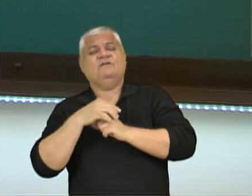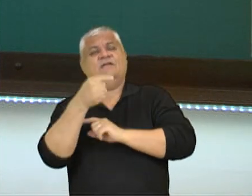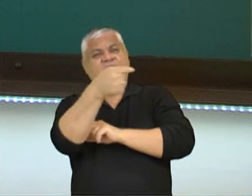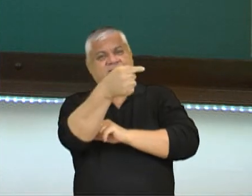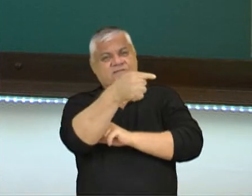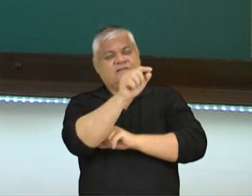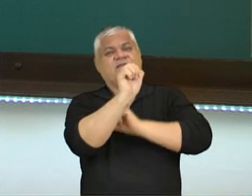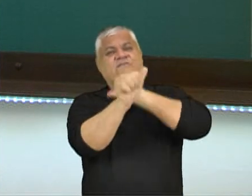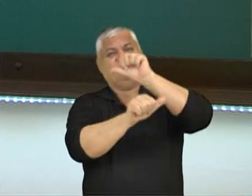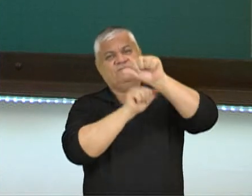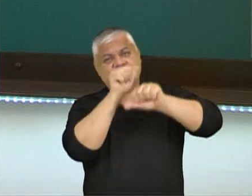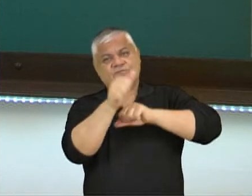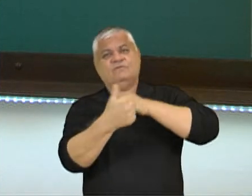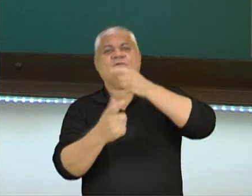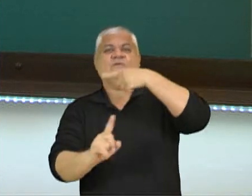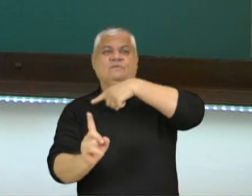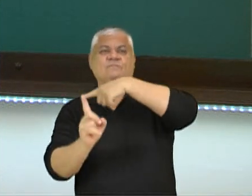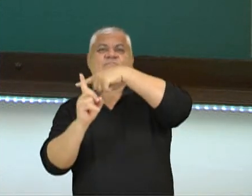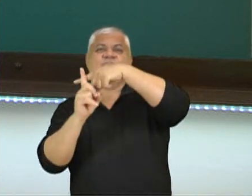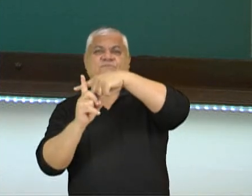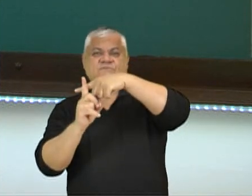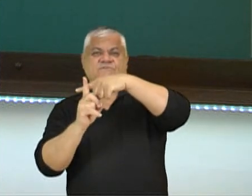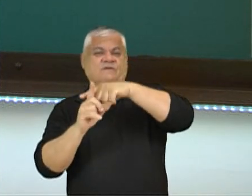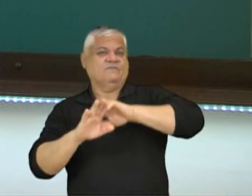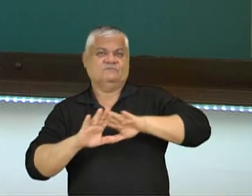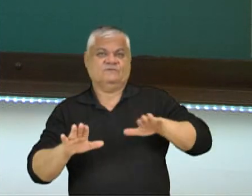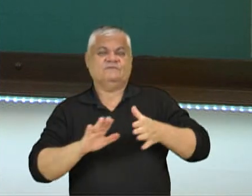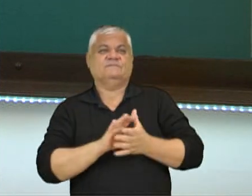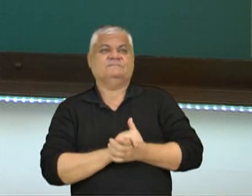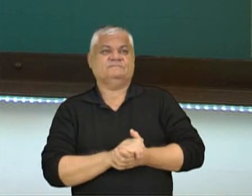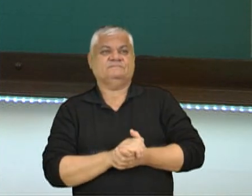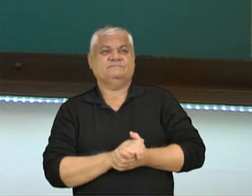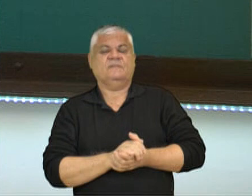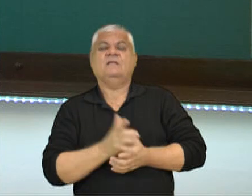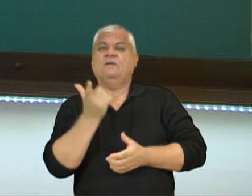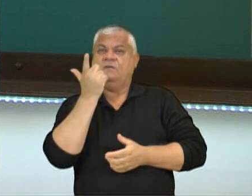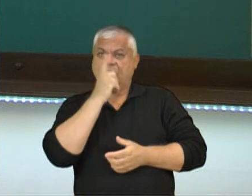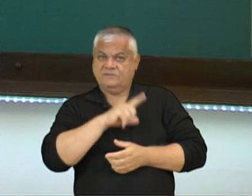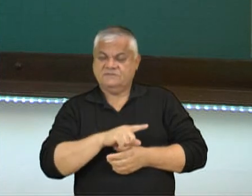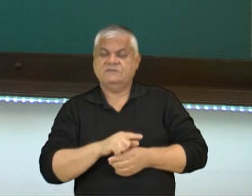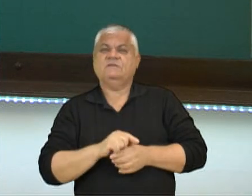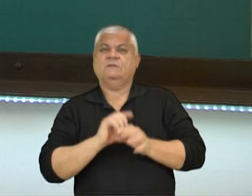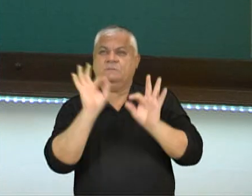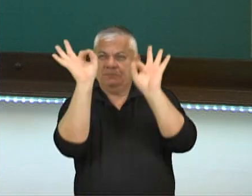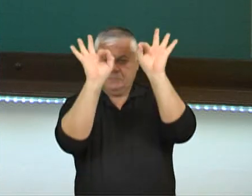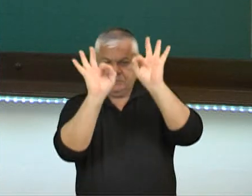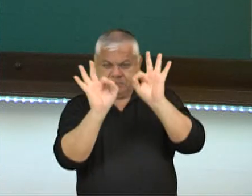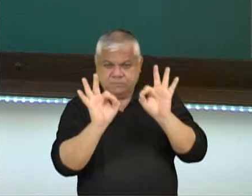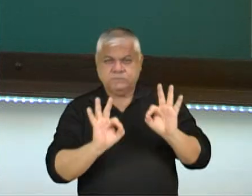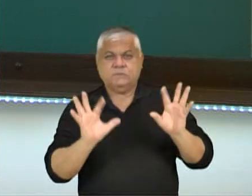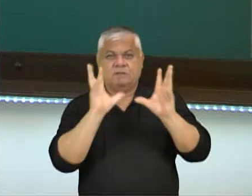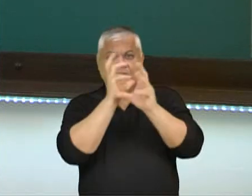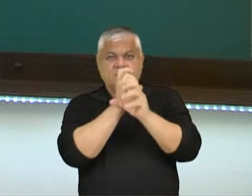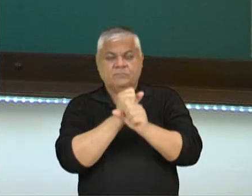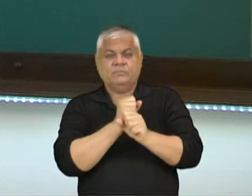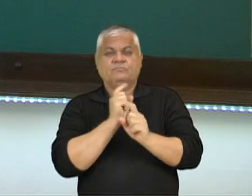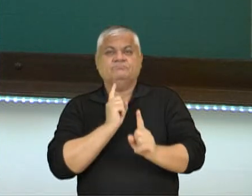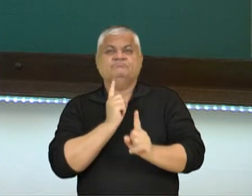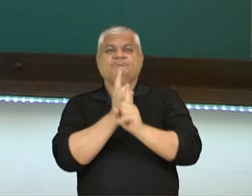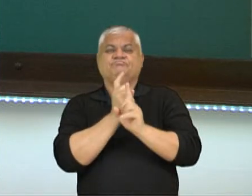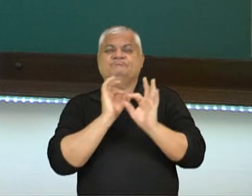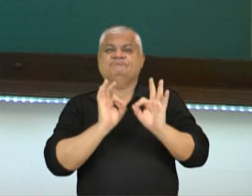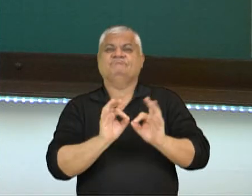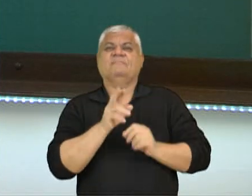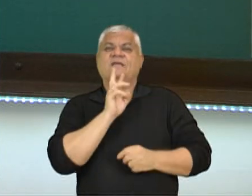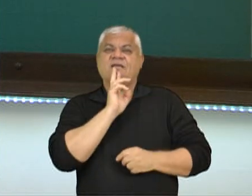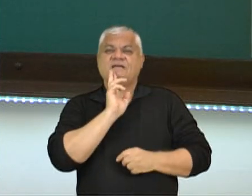e aonde eu tinha negativo, ficou positivo. Então, a gente fez todos os cálculos, então nós chegamos nessa